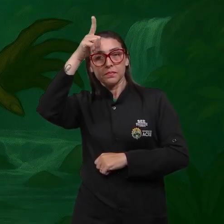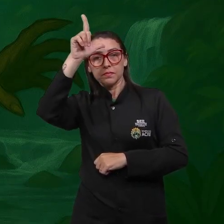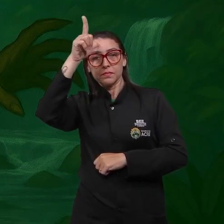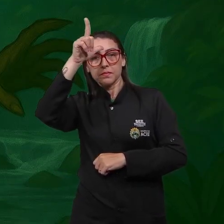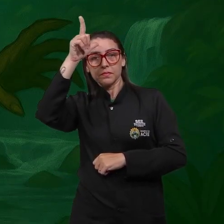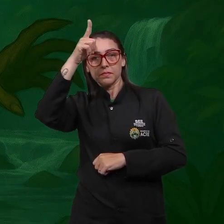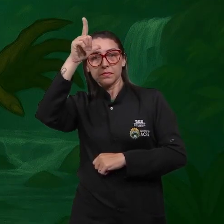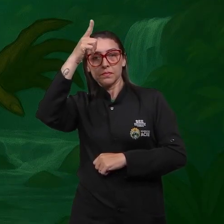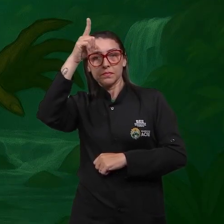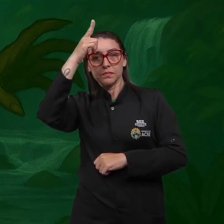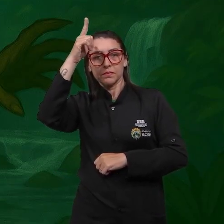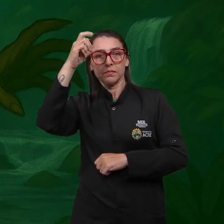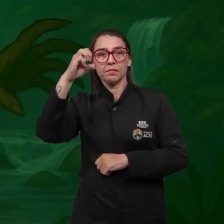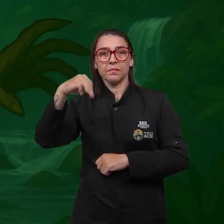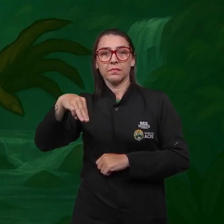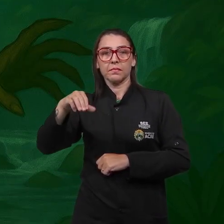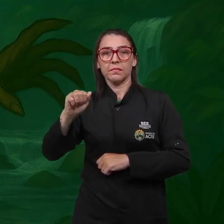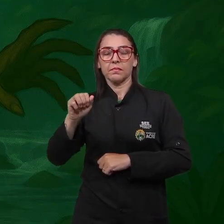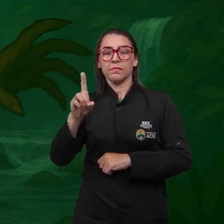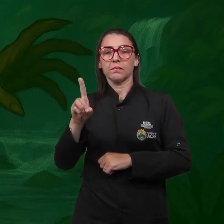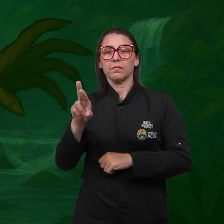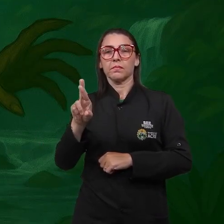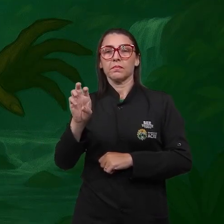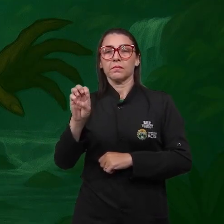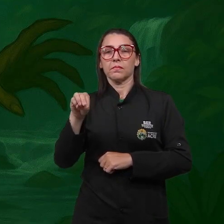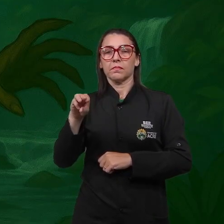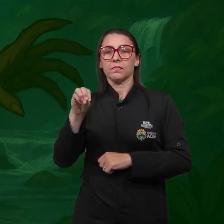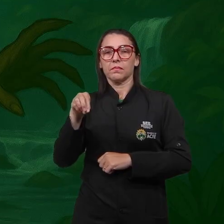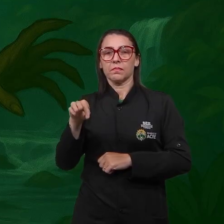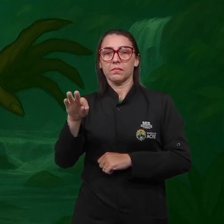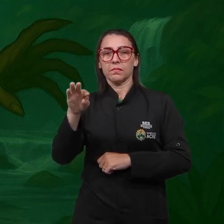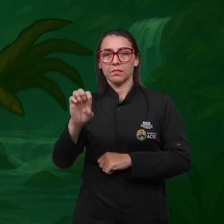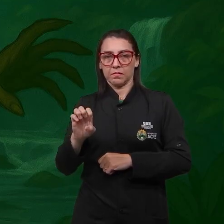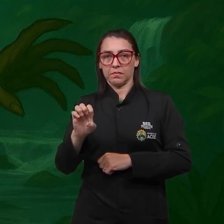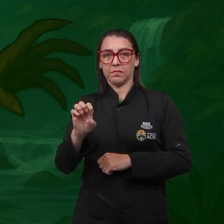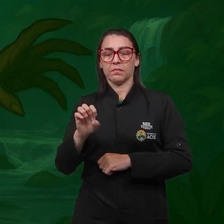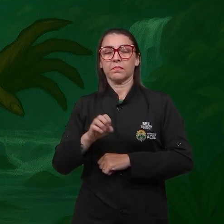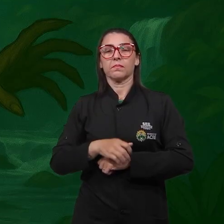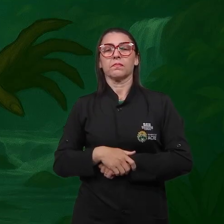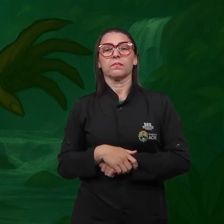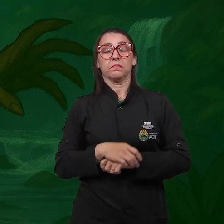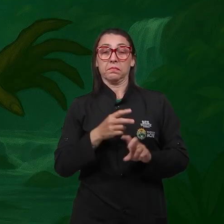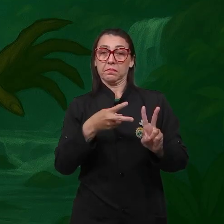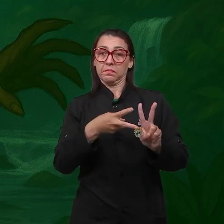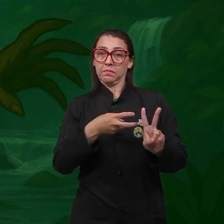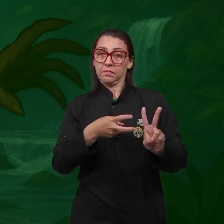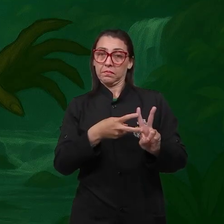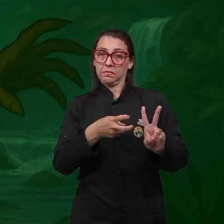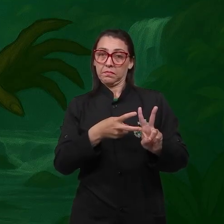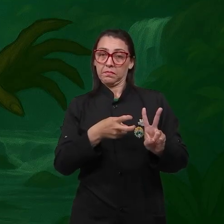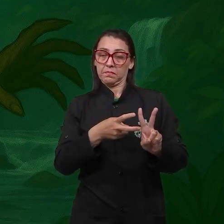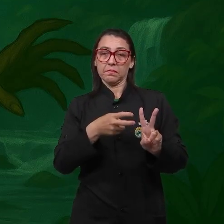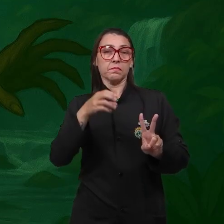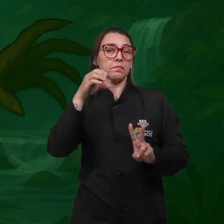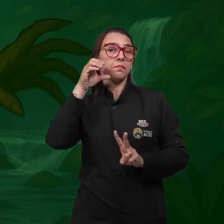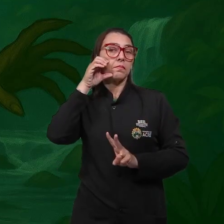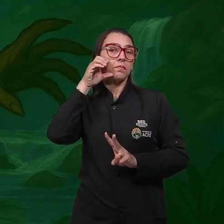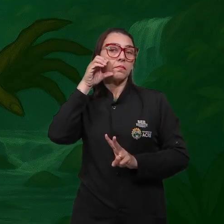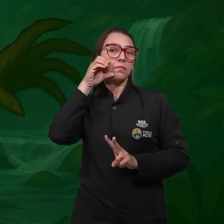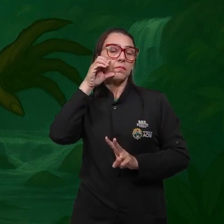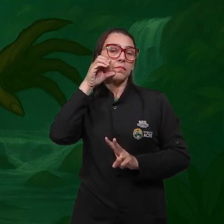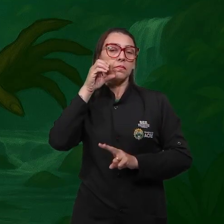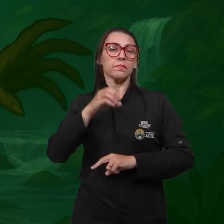lenda da Madremonte, né, a guardiana, la guardiana de la selva colombiana,